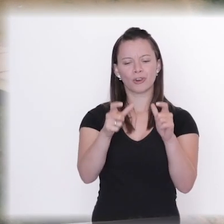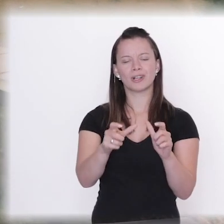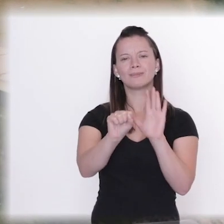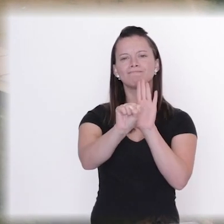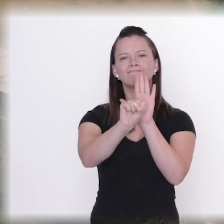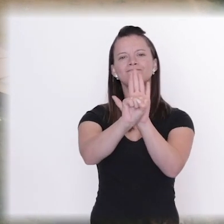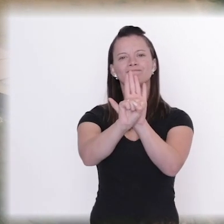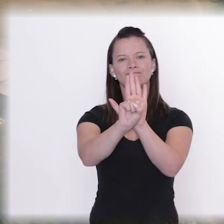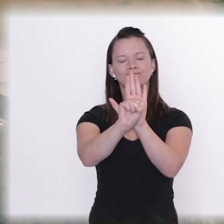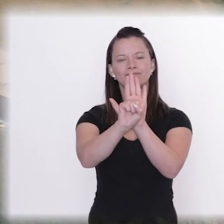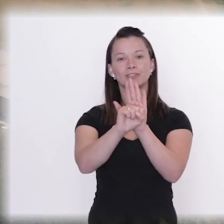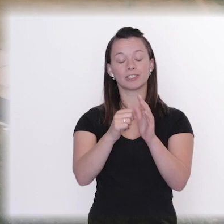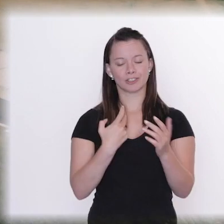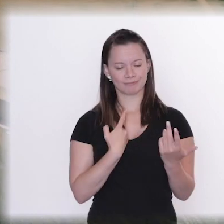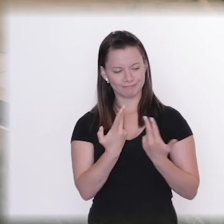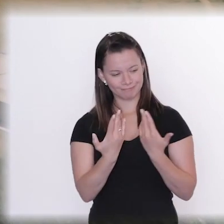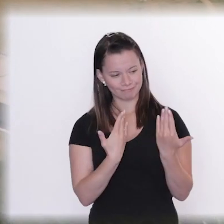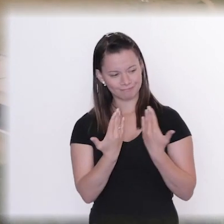que a gente quer trocar.